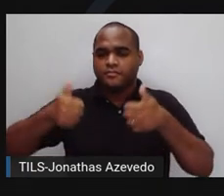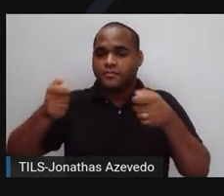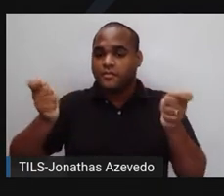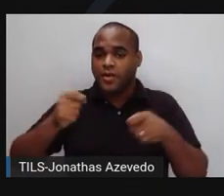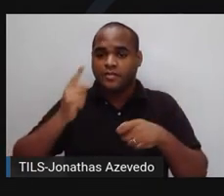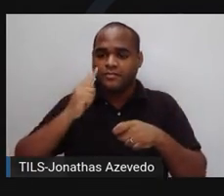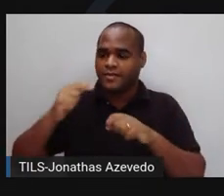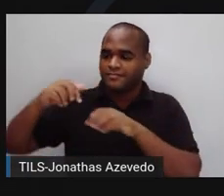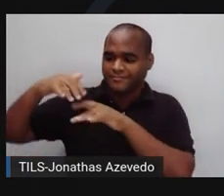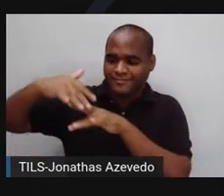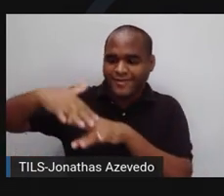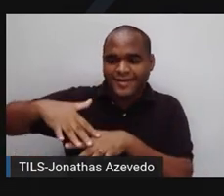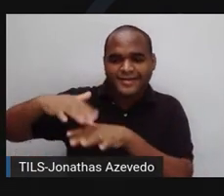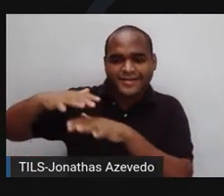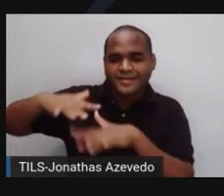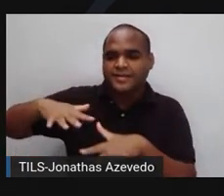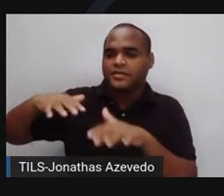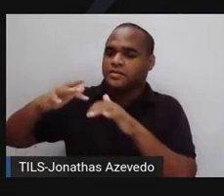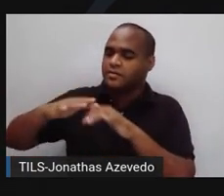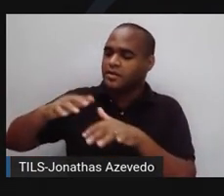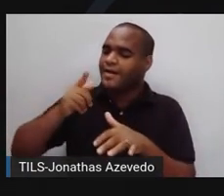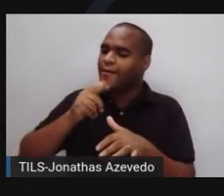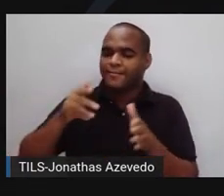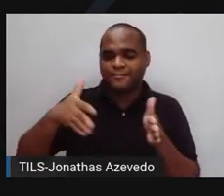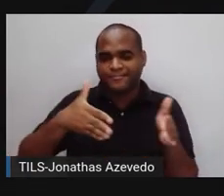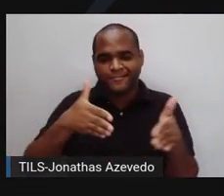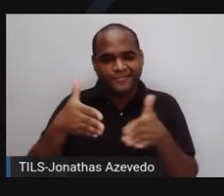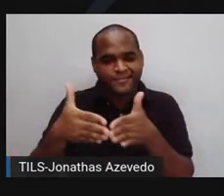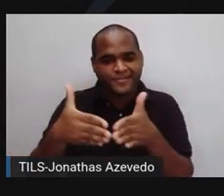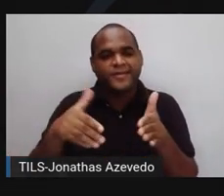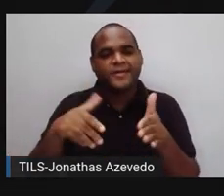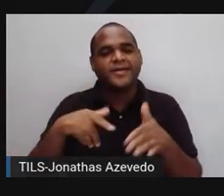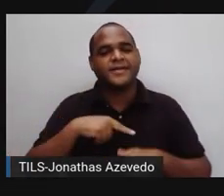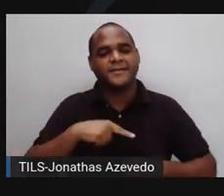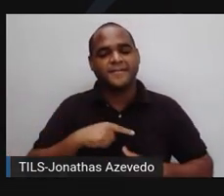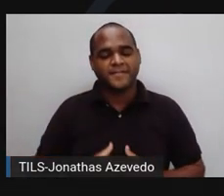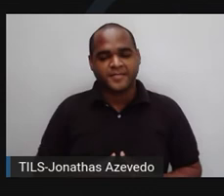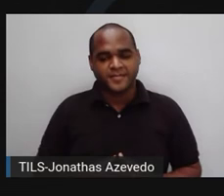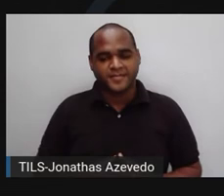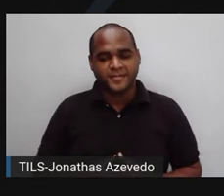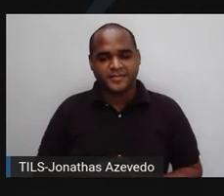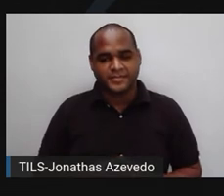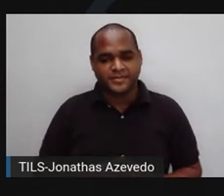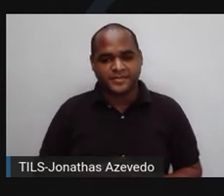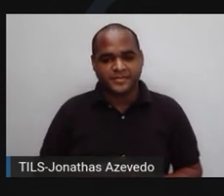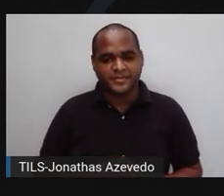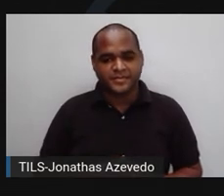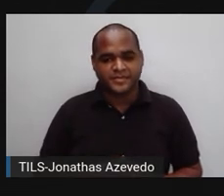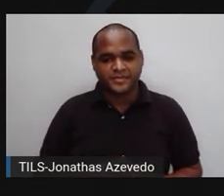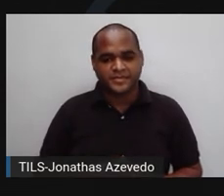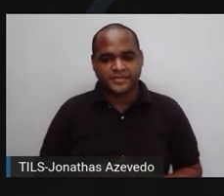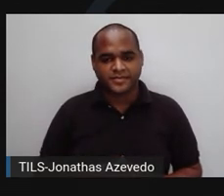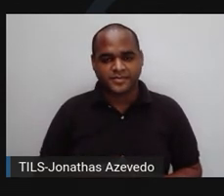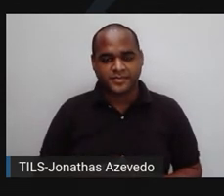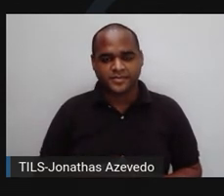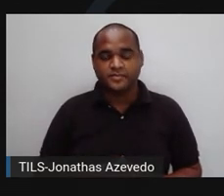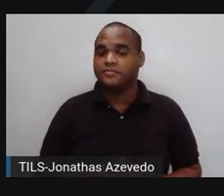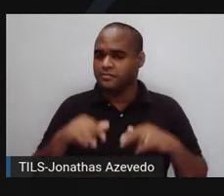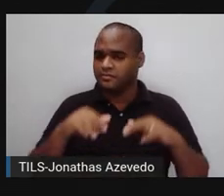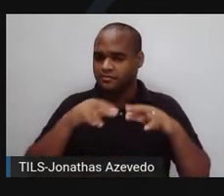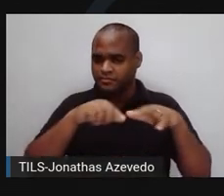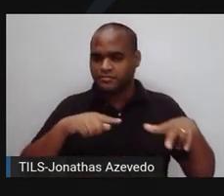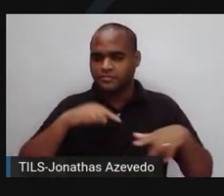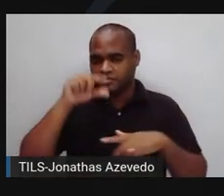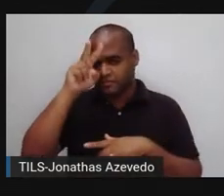risco encostas moradias suplício dos rios e quando